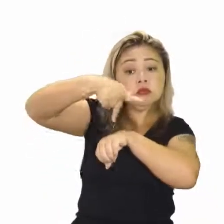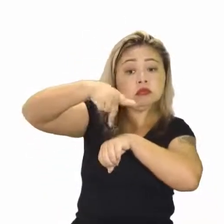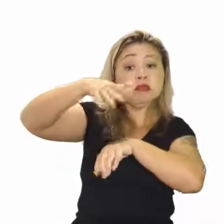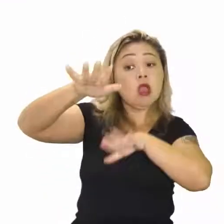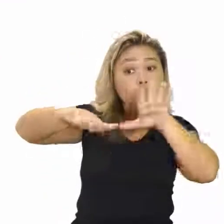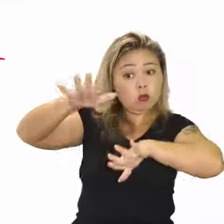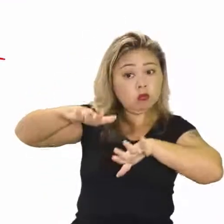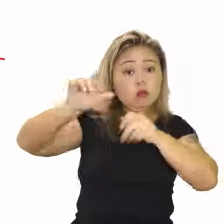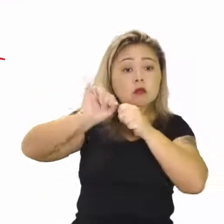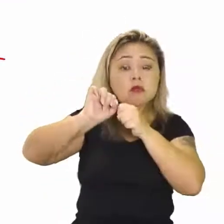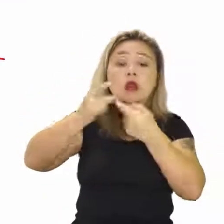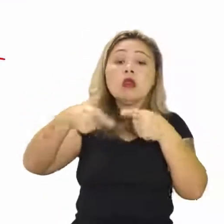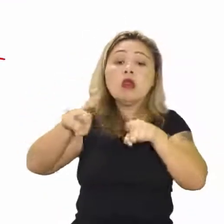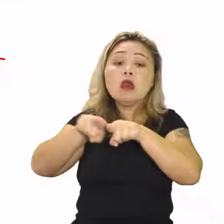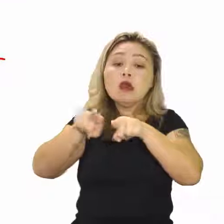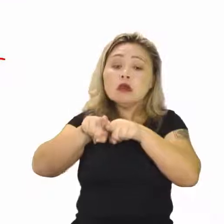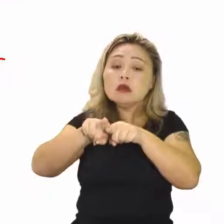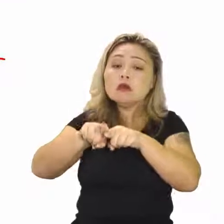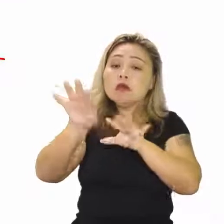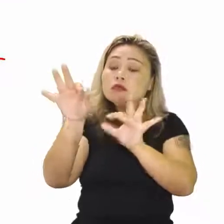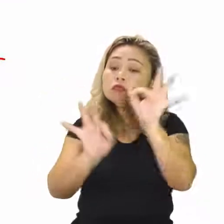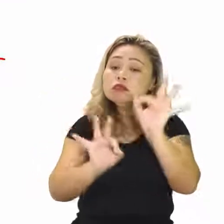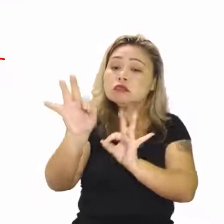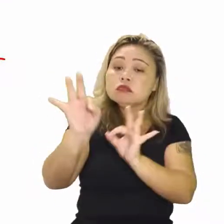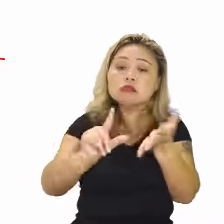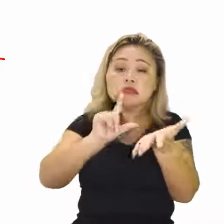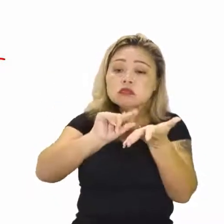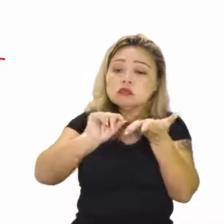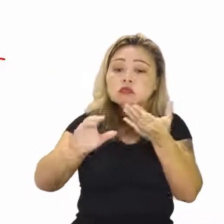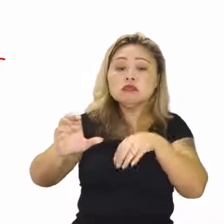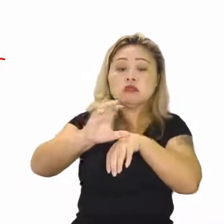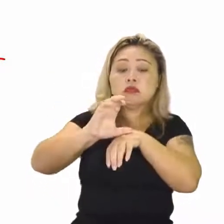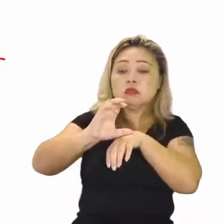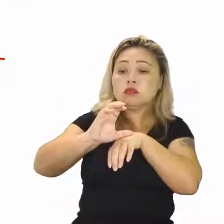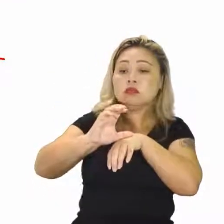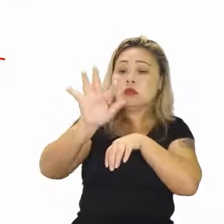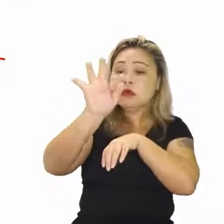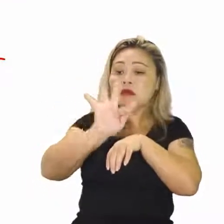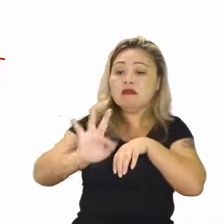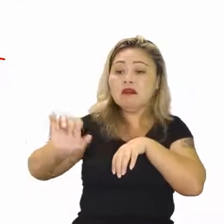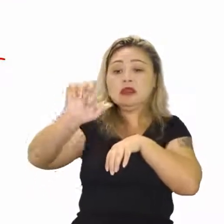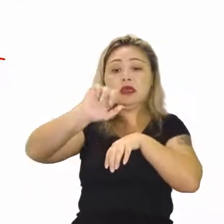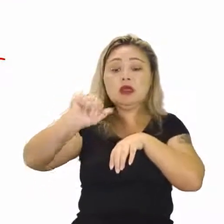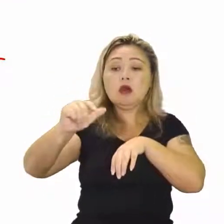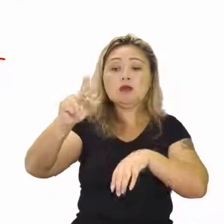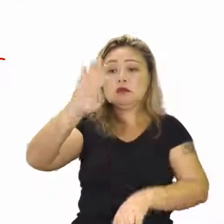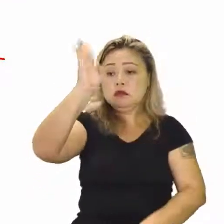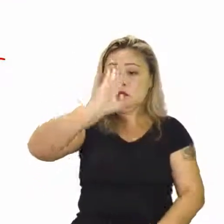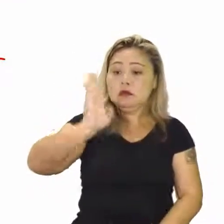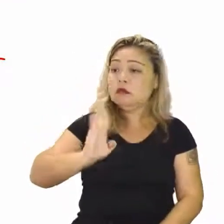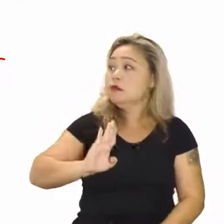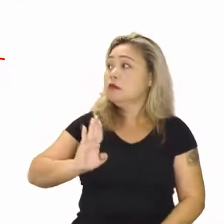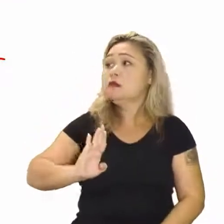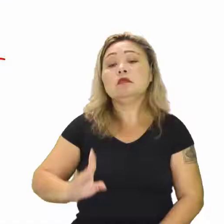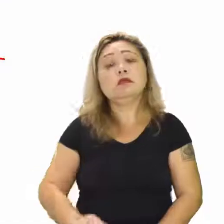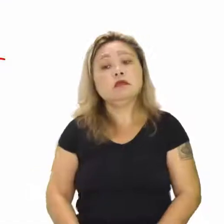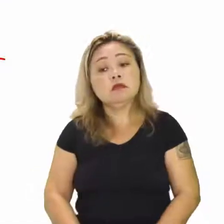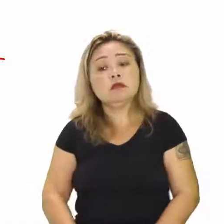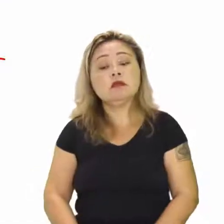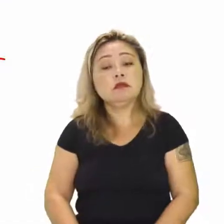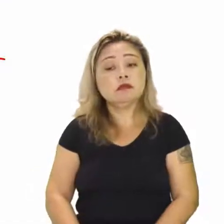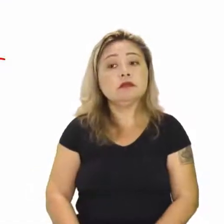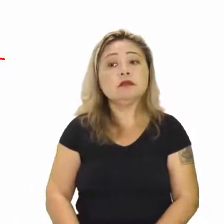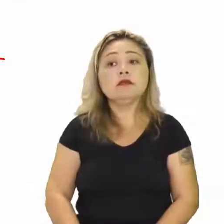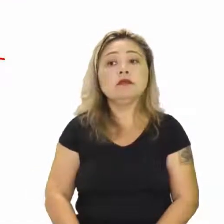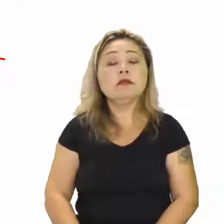a elaboração de alguns artigos da Constituição Federal do Brasil, para a Constituição Federal do Brasil.